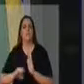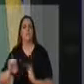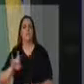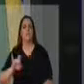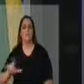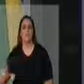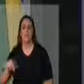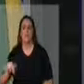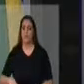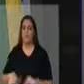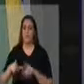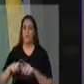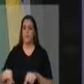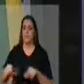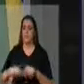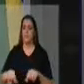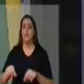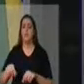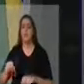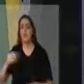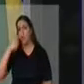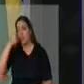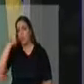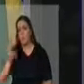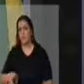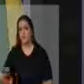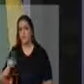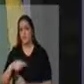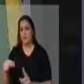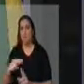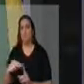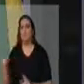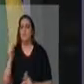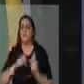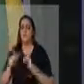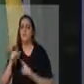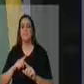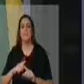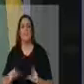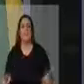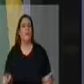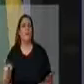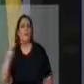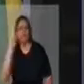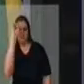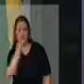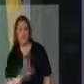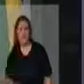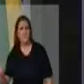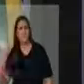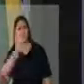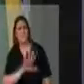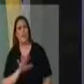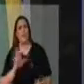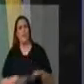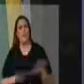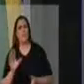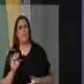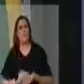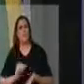professores que avançaram muito na pesquisa, mas no Brasil, infelizmente, não é nem falta de recurso, é falta realmente